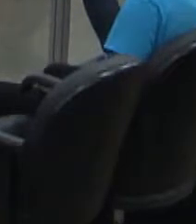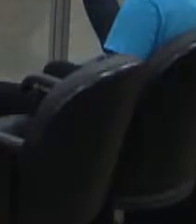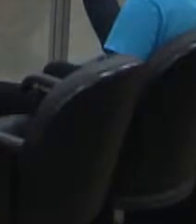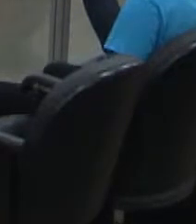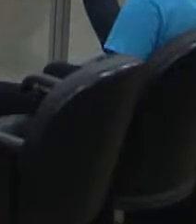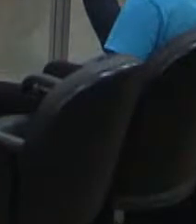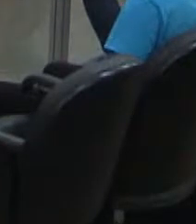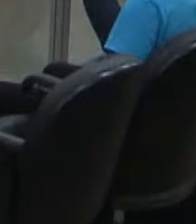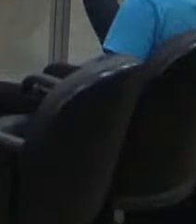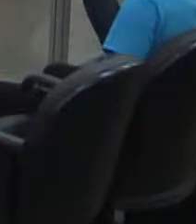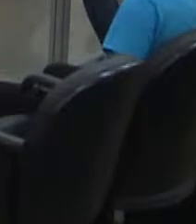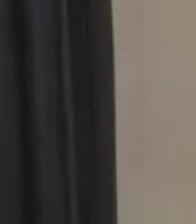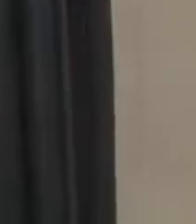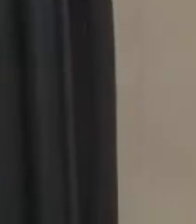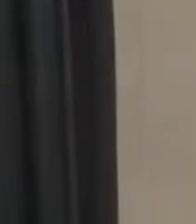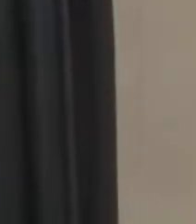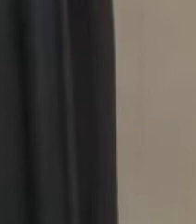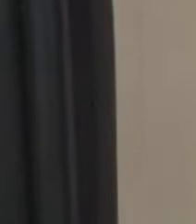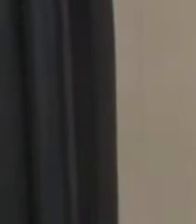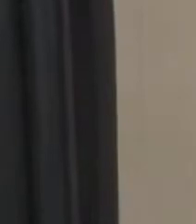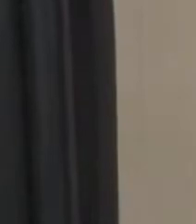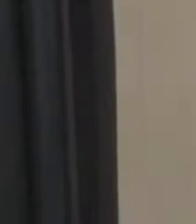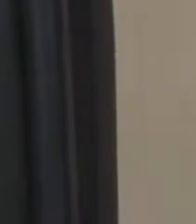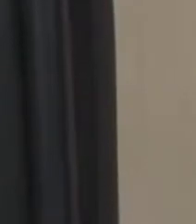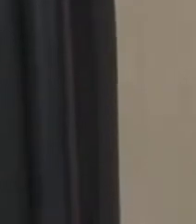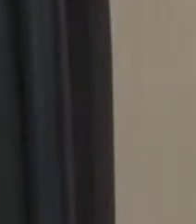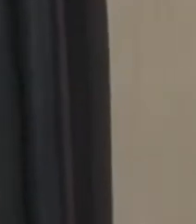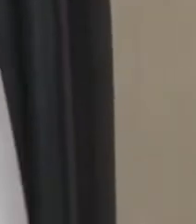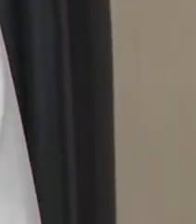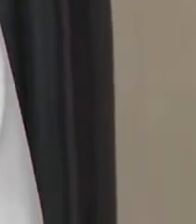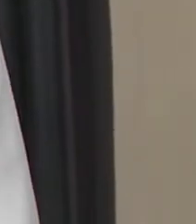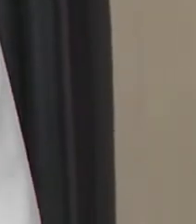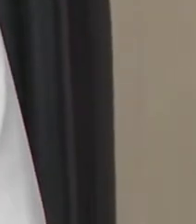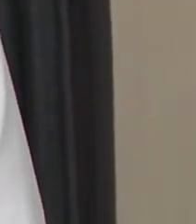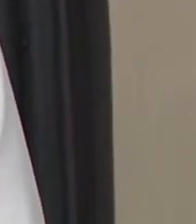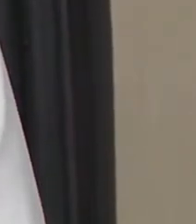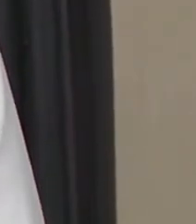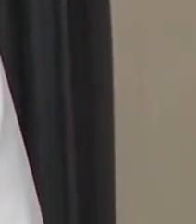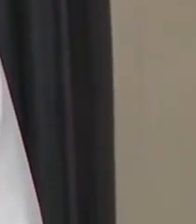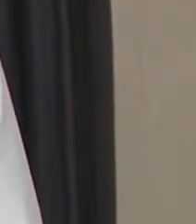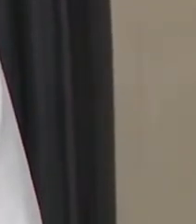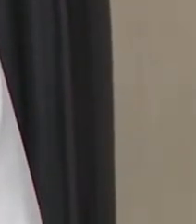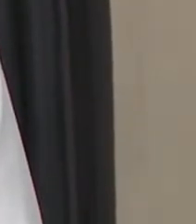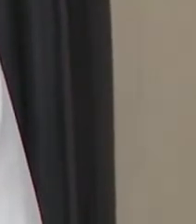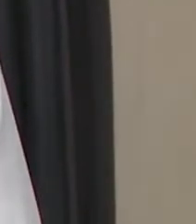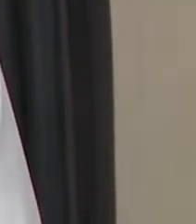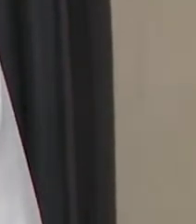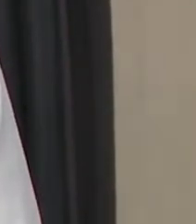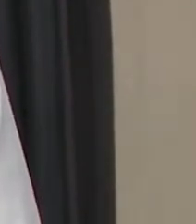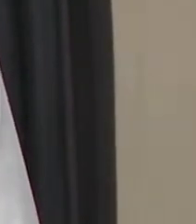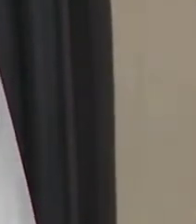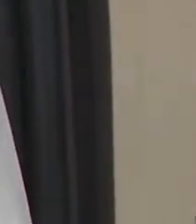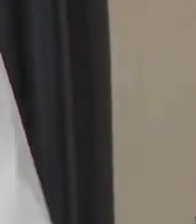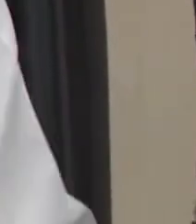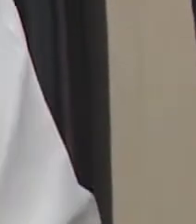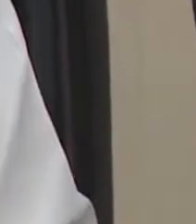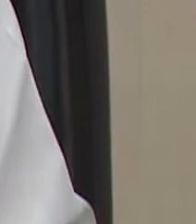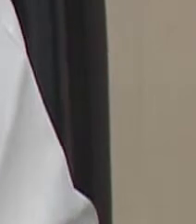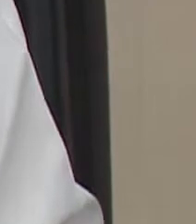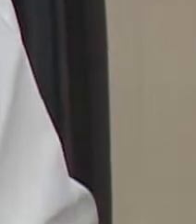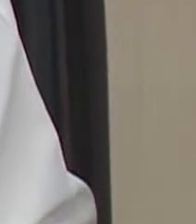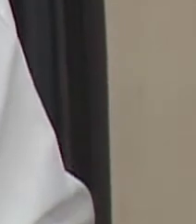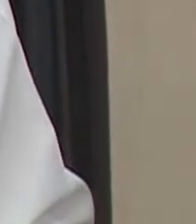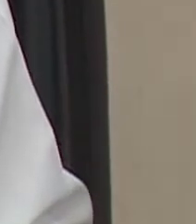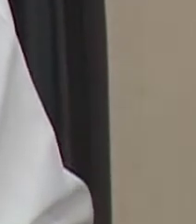projeto de lei complementar 1722 emenda altera e acrescenta quadros de função gratificada de confiança no anexo